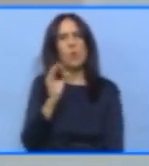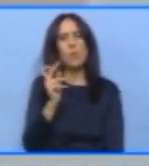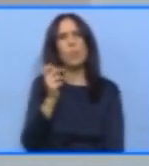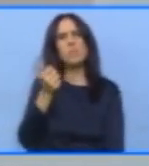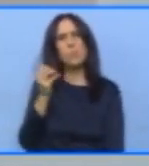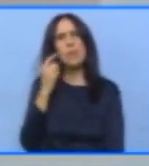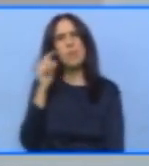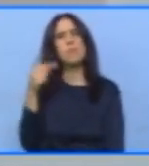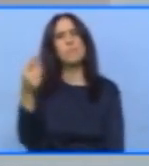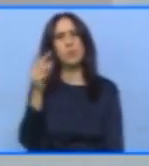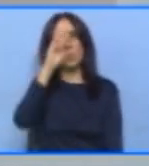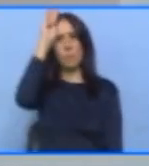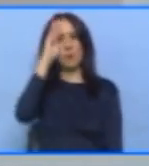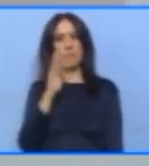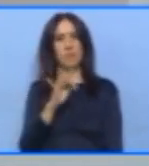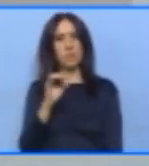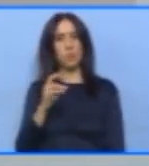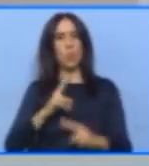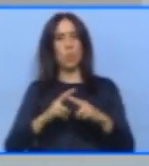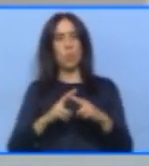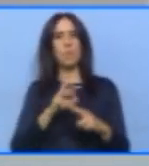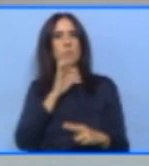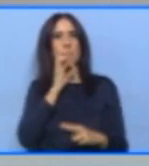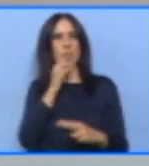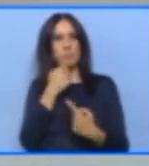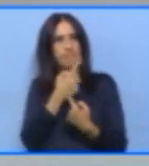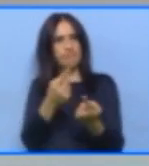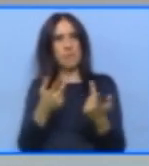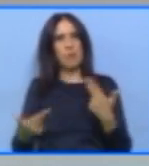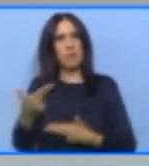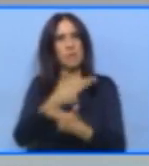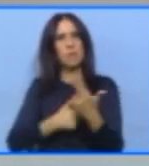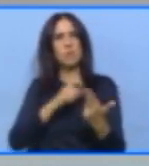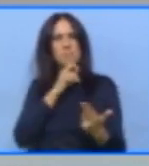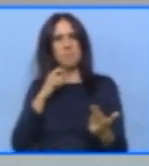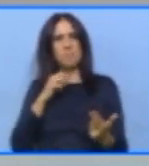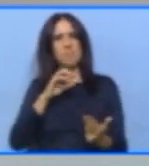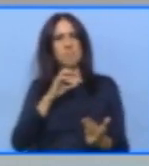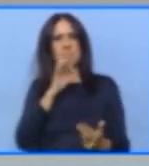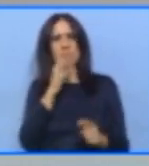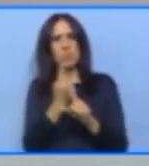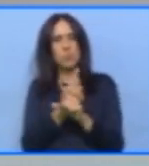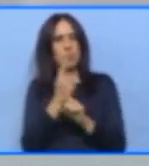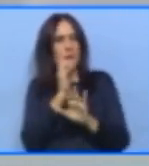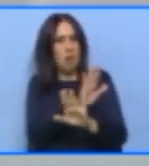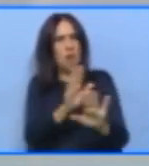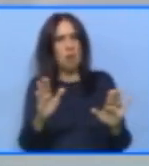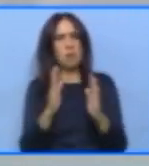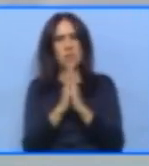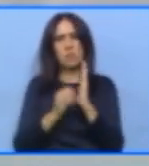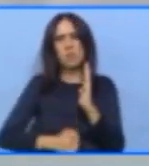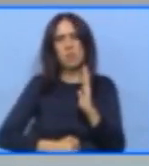seria o Papa Francisco, o bispo de Roma, a vir criticar o clericalismo que impera na Igreja Católica?